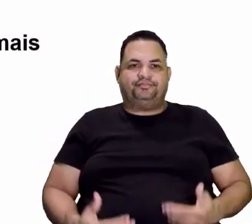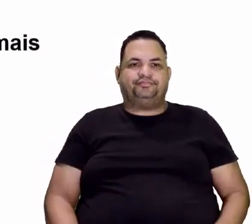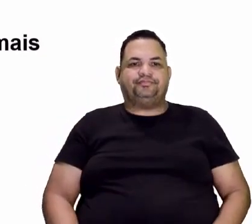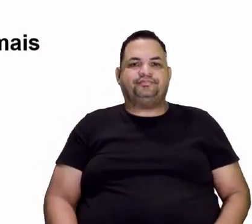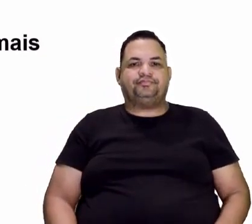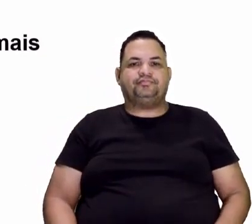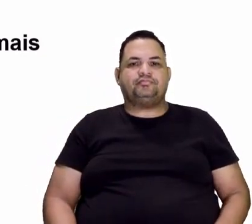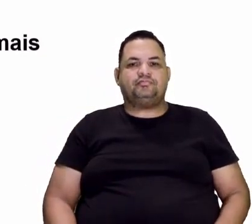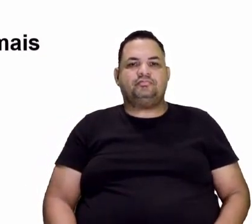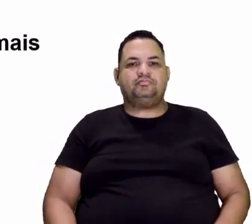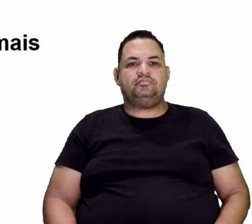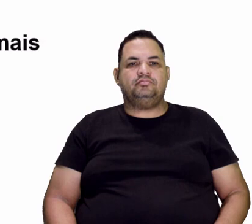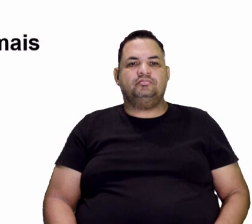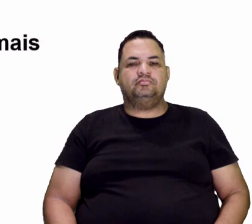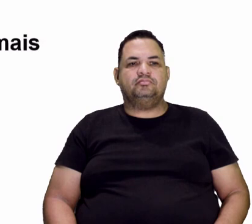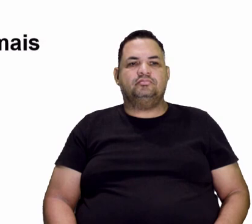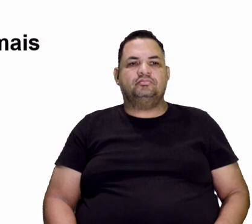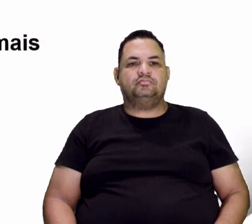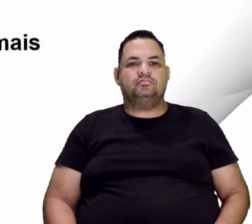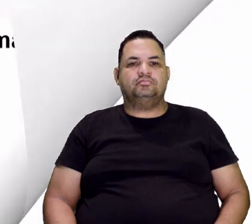Interessante isso.